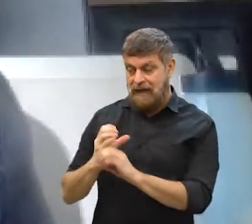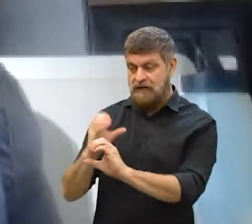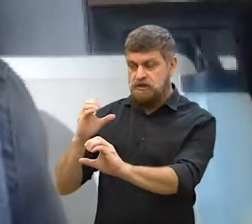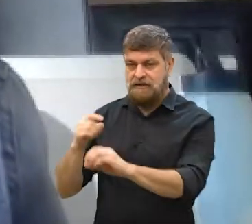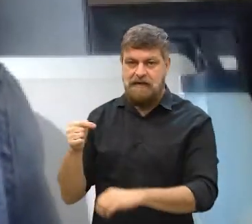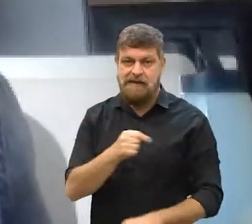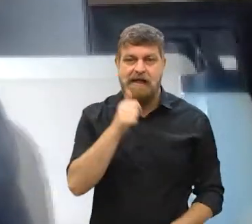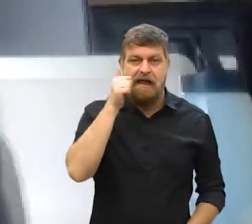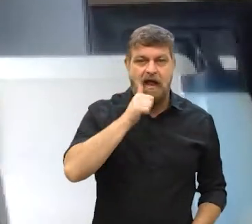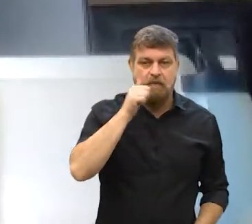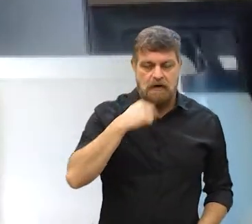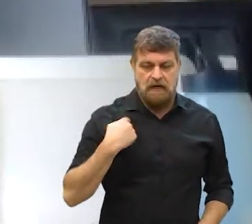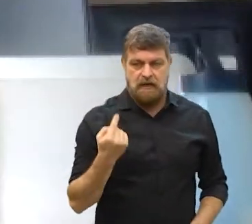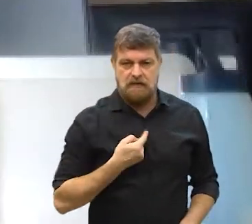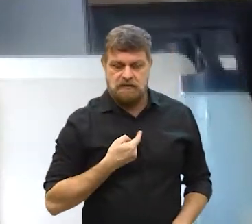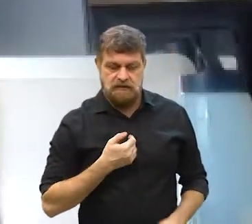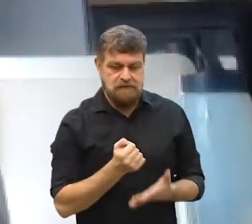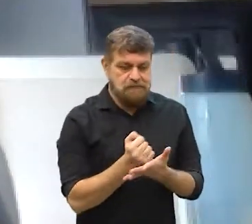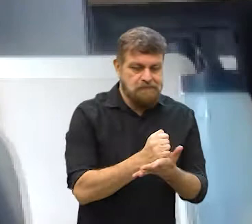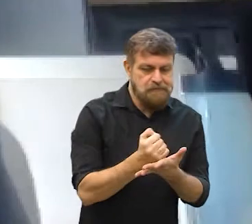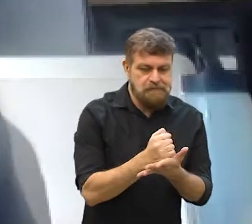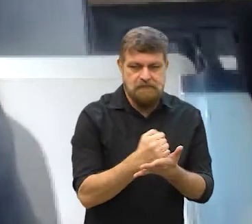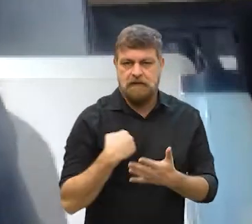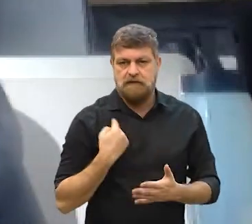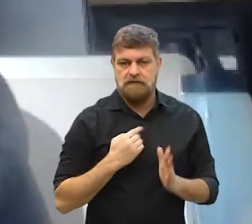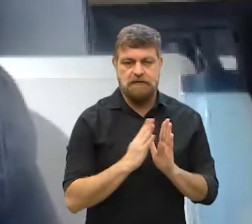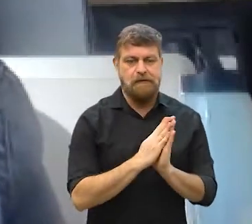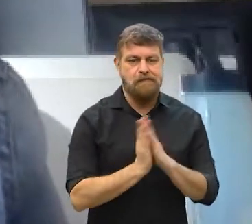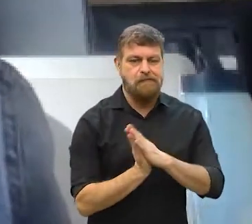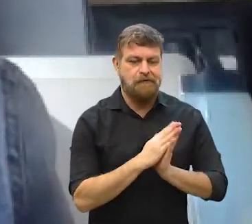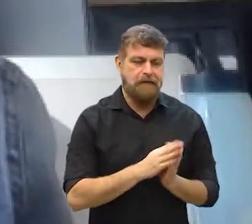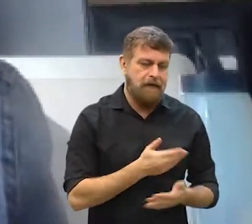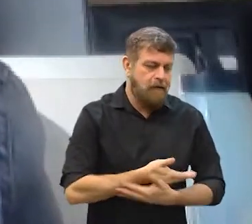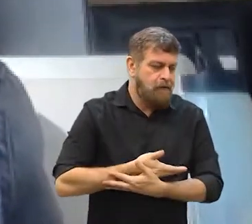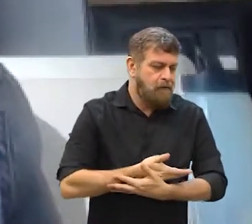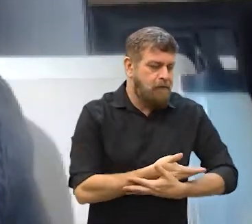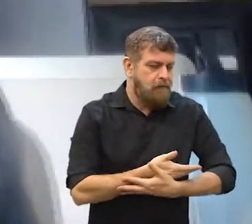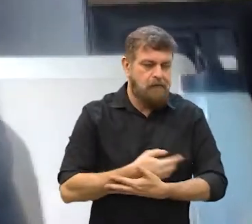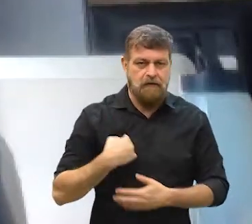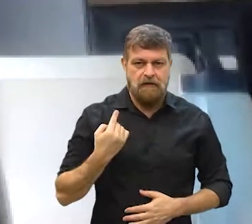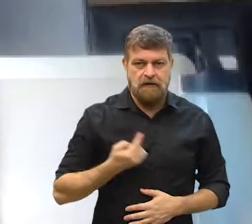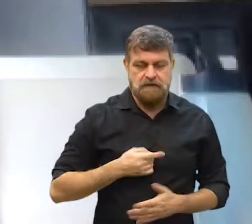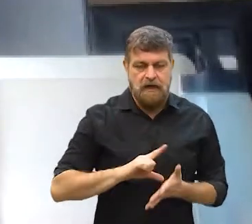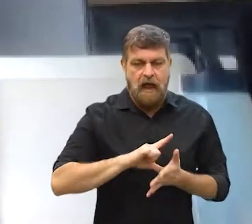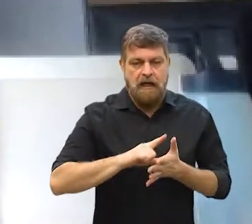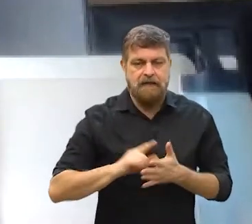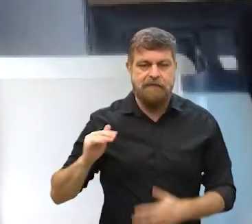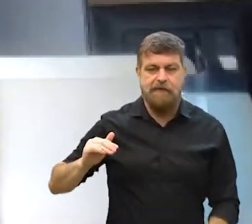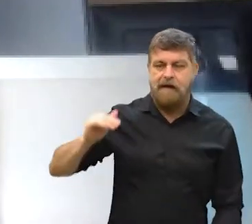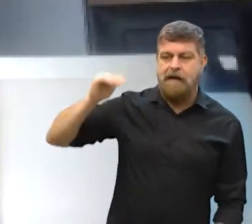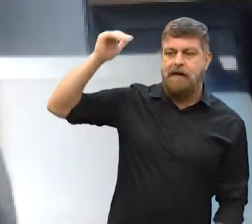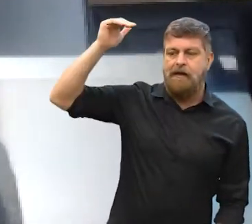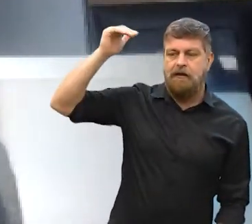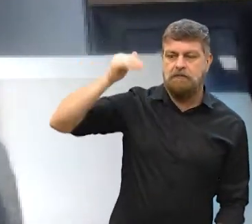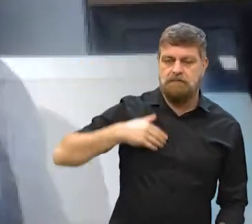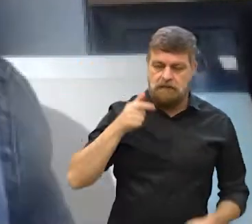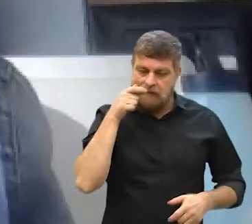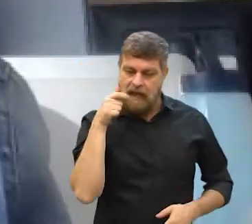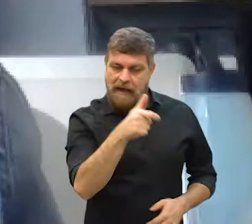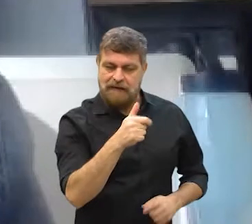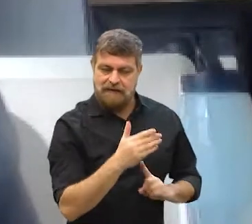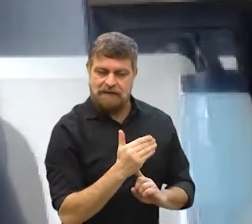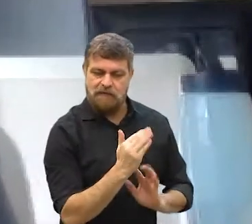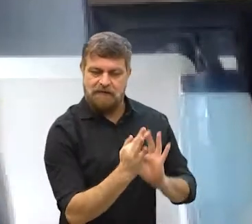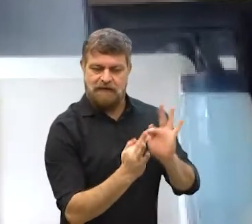enquanto que a gente, ao invés de ganhar videogame, ganhava boneca, né? Foi fazer isso só quando a gente já estava mais adulta, né? Então, na minha